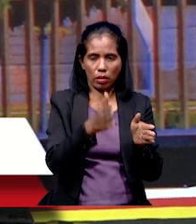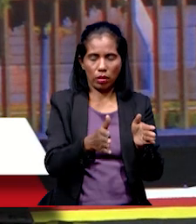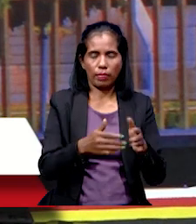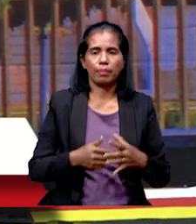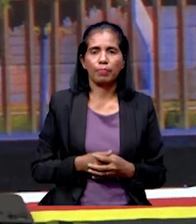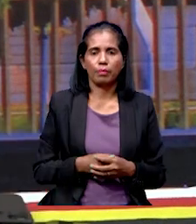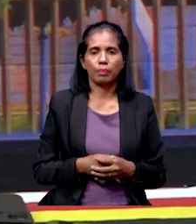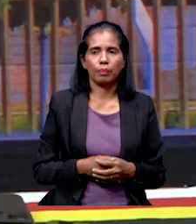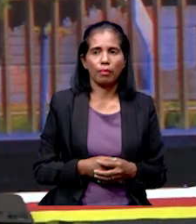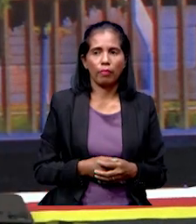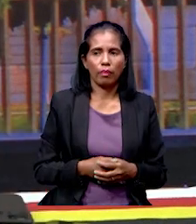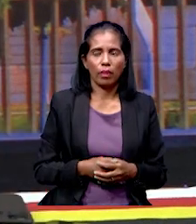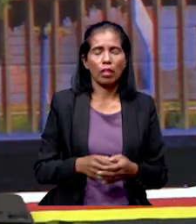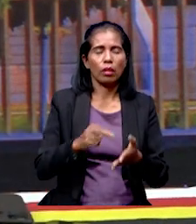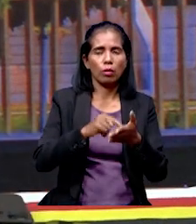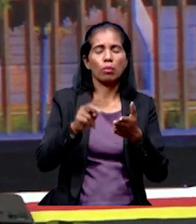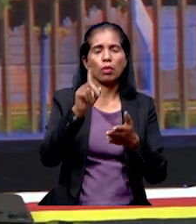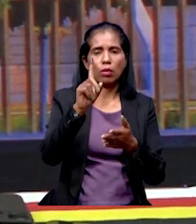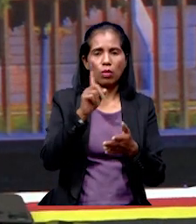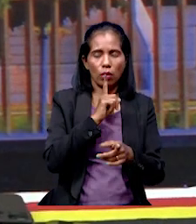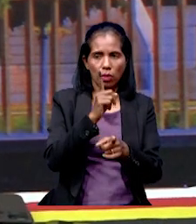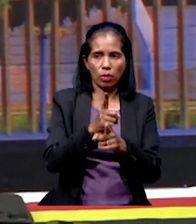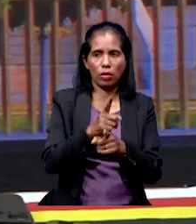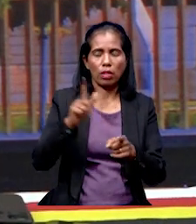ida. Número lolos ne, or Sida iha